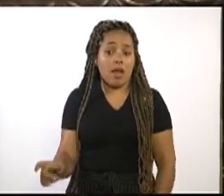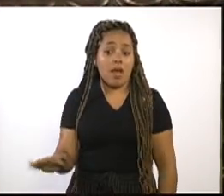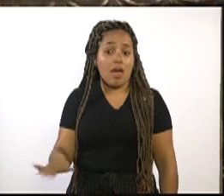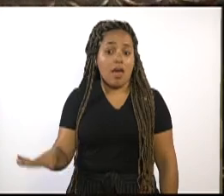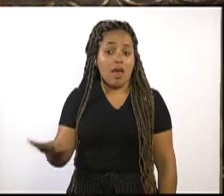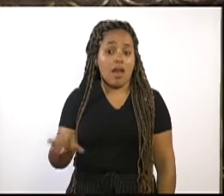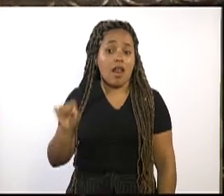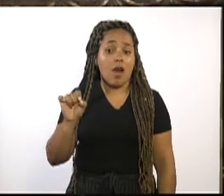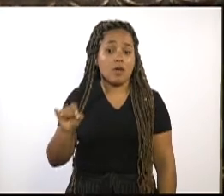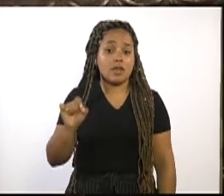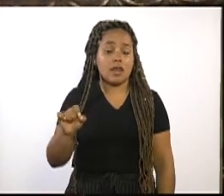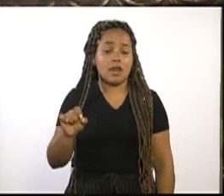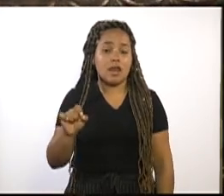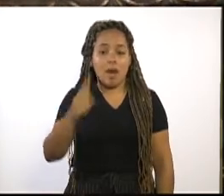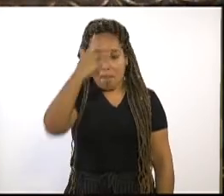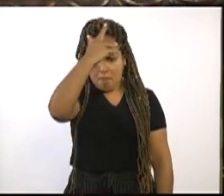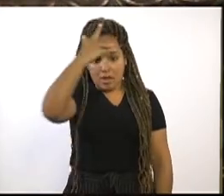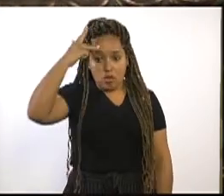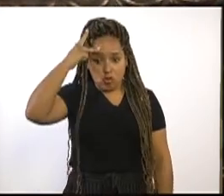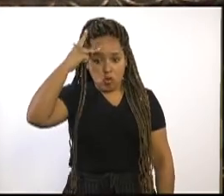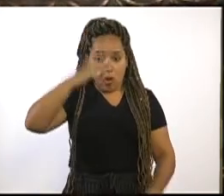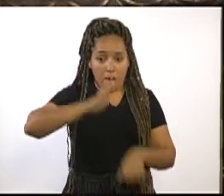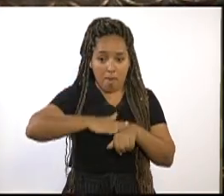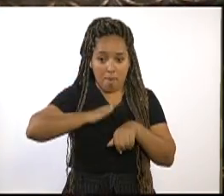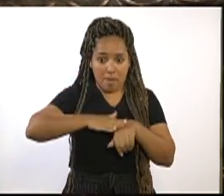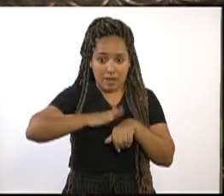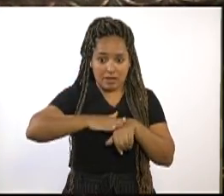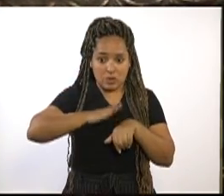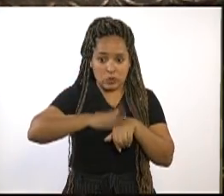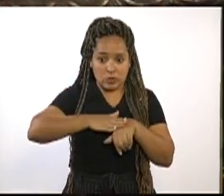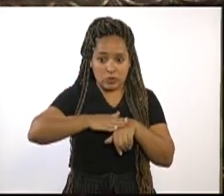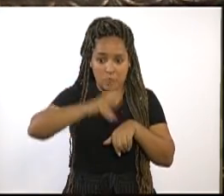ao proprietário daquela empresa.